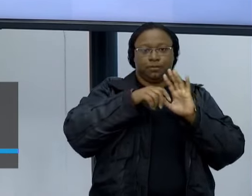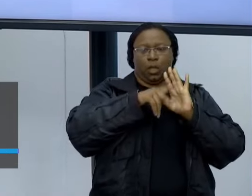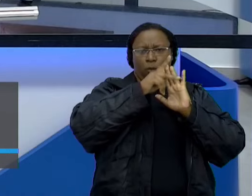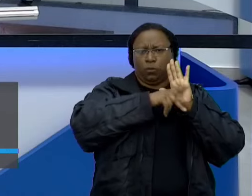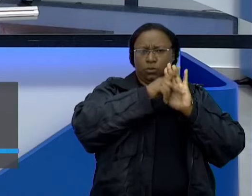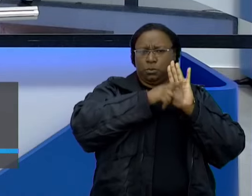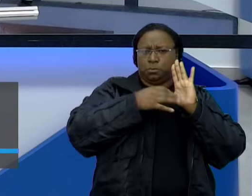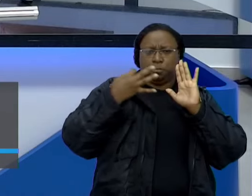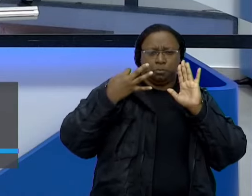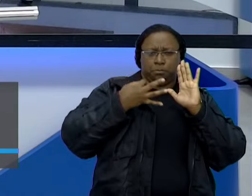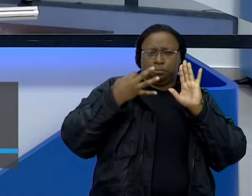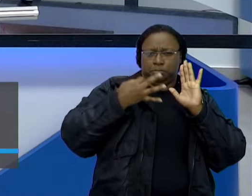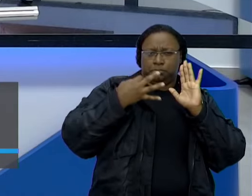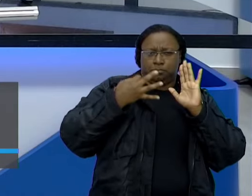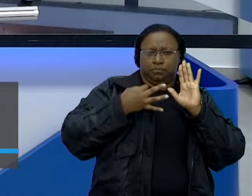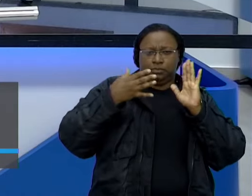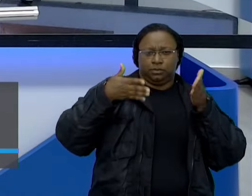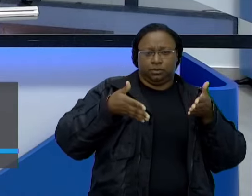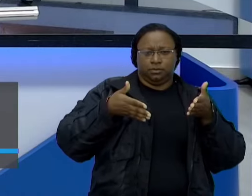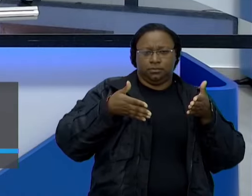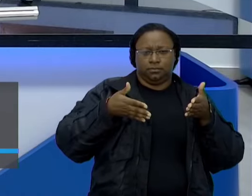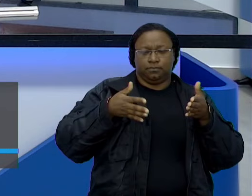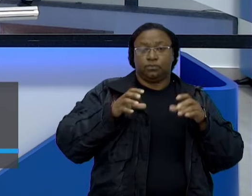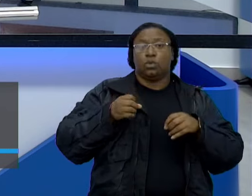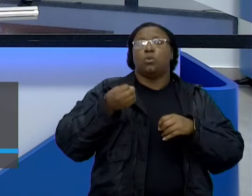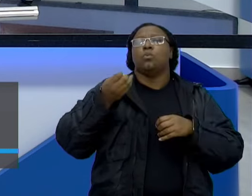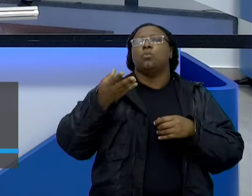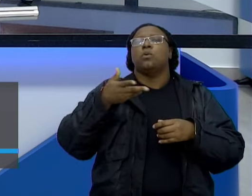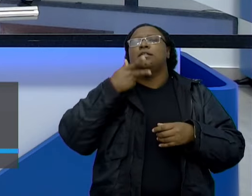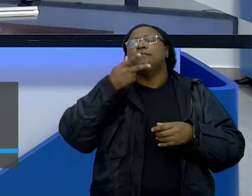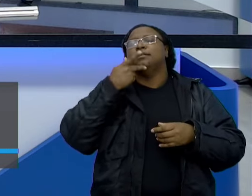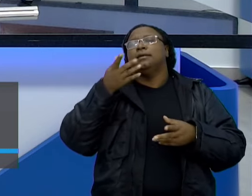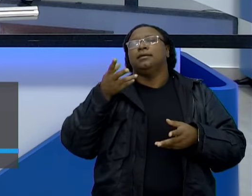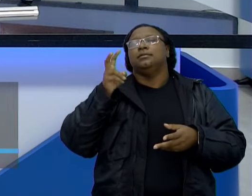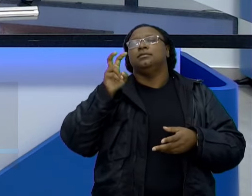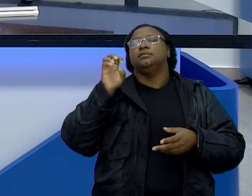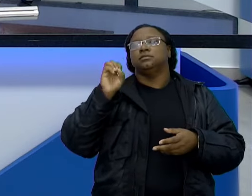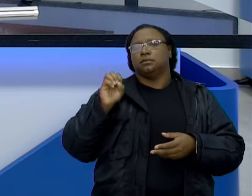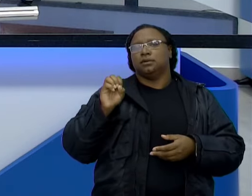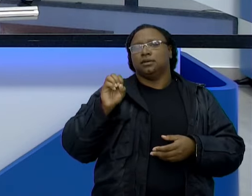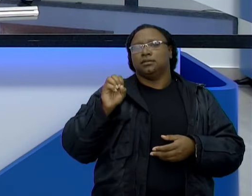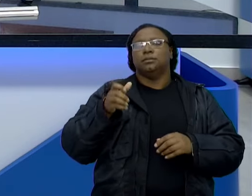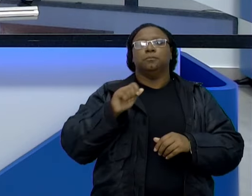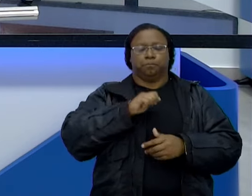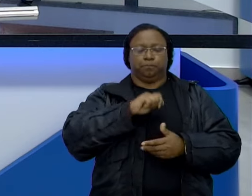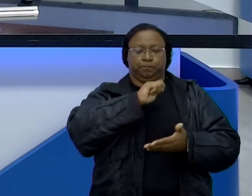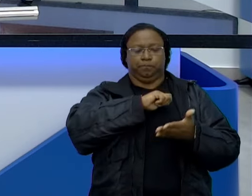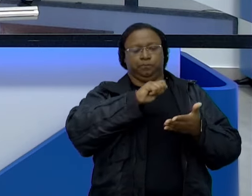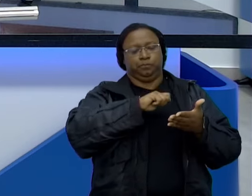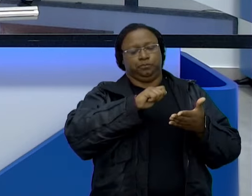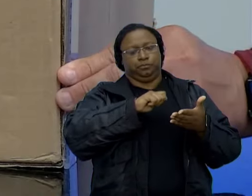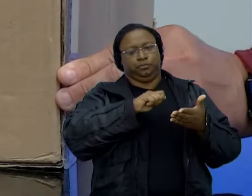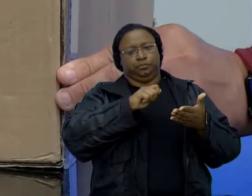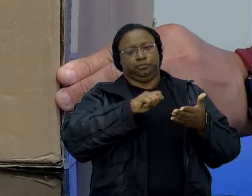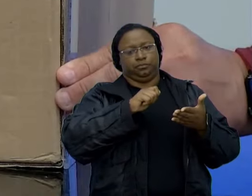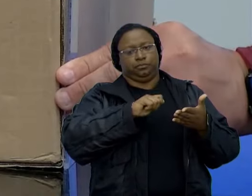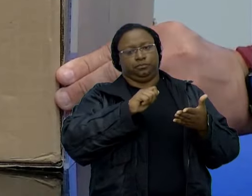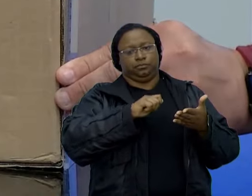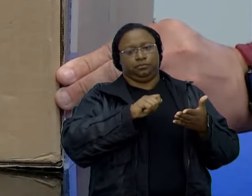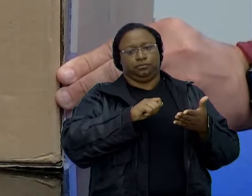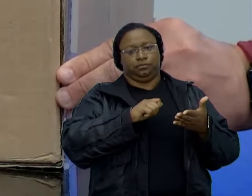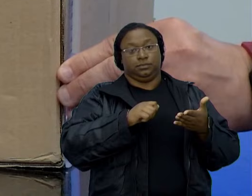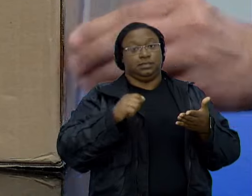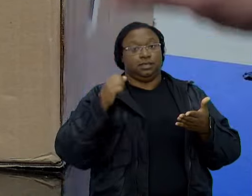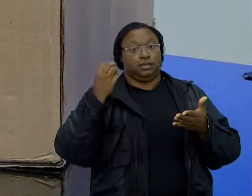aqui para não esquecer. Quanto que eu falei aí? 50? Ó, 30 de pé